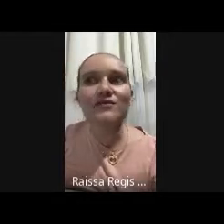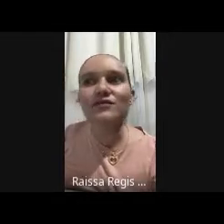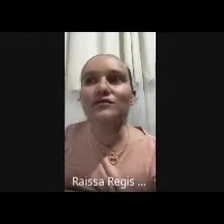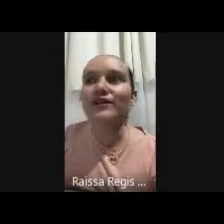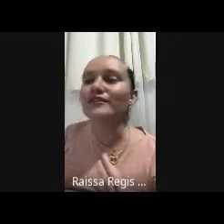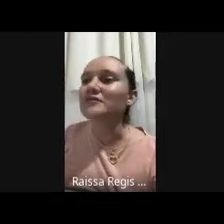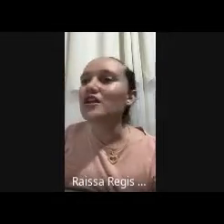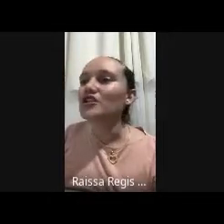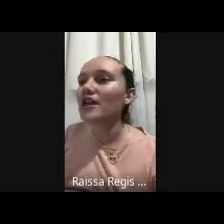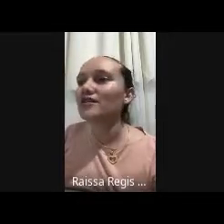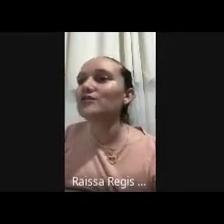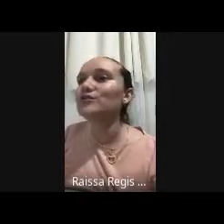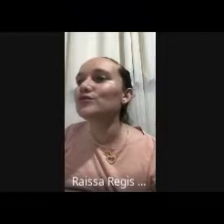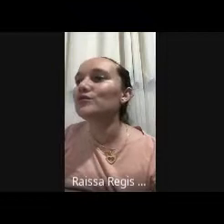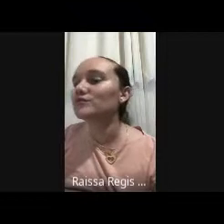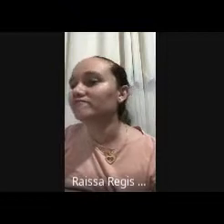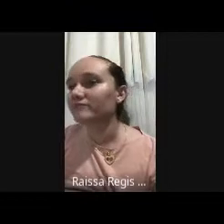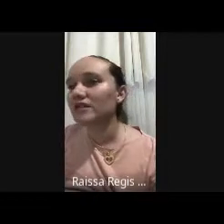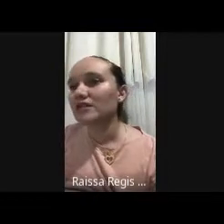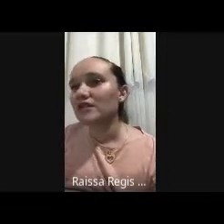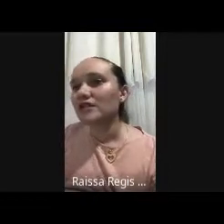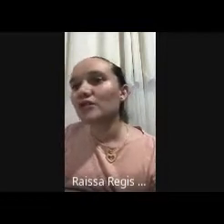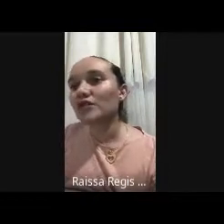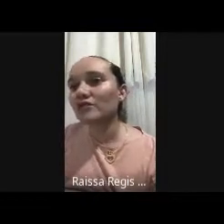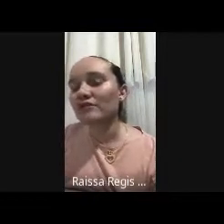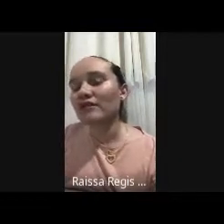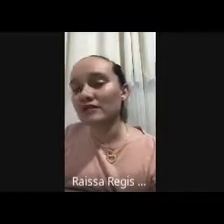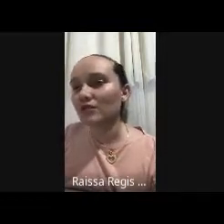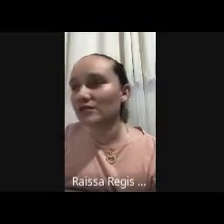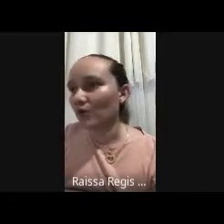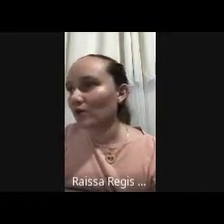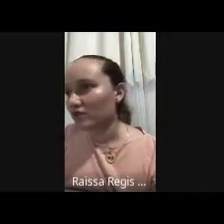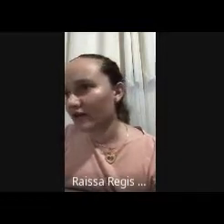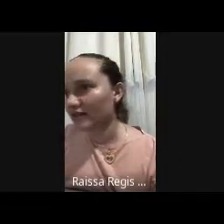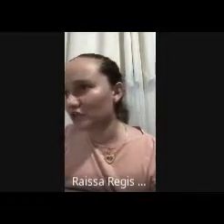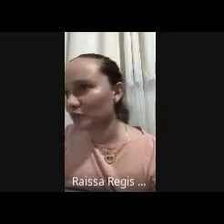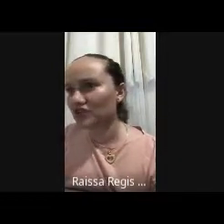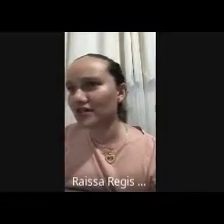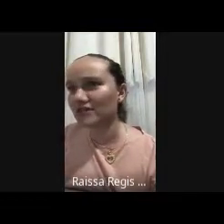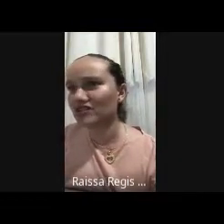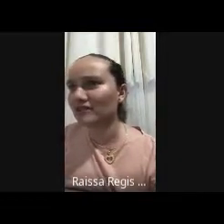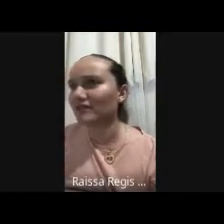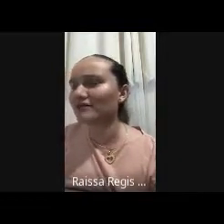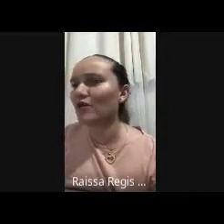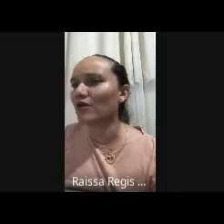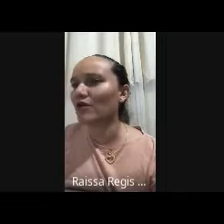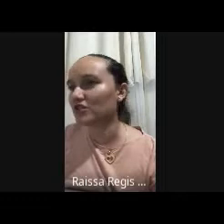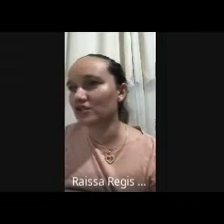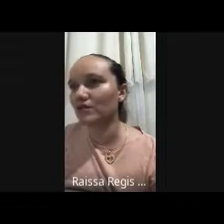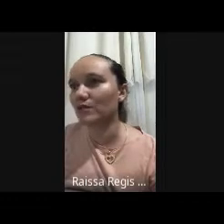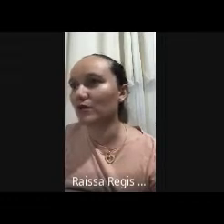traduzindo e vai chegando no que na tradução. Só que esse tipo aqui de Elise, acho que tá até um